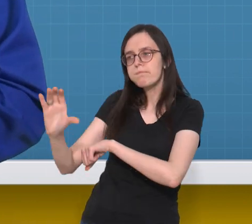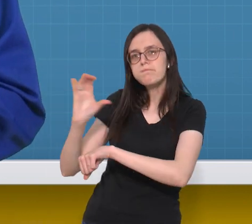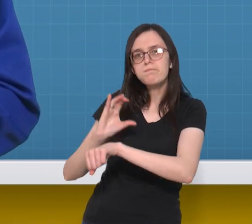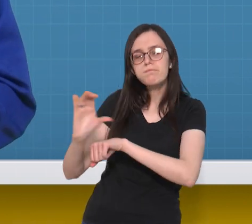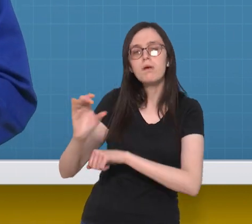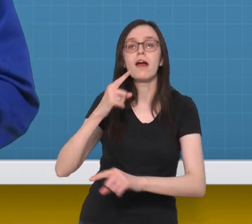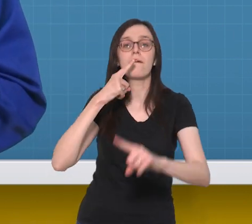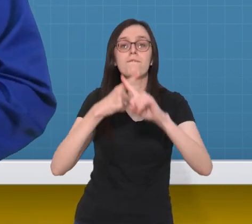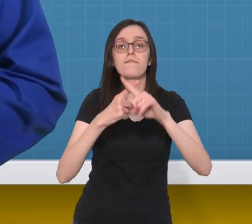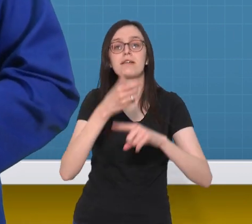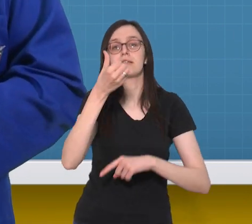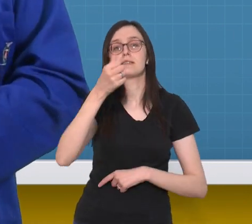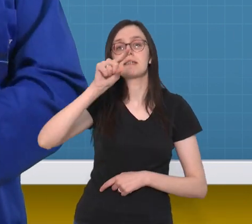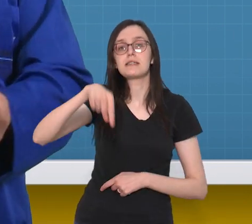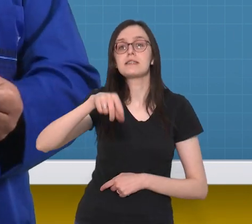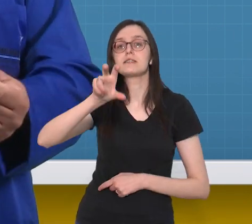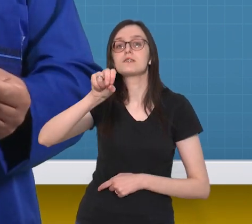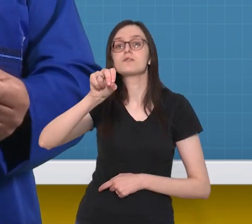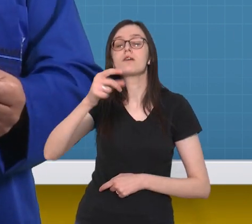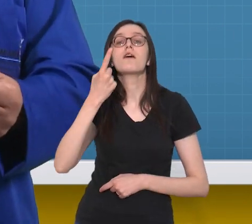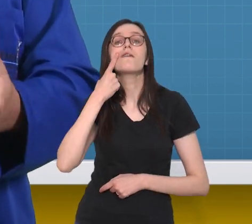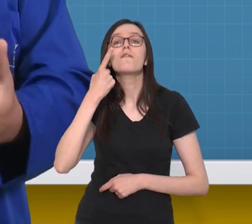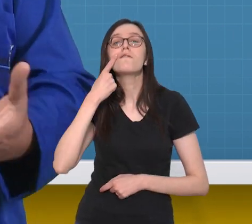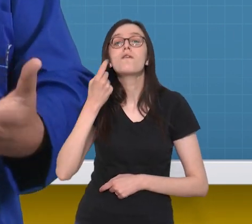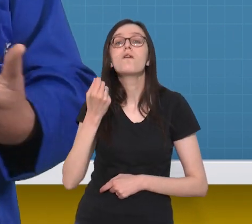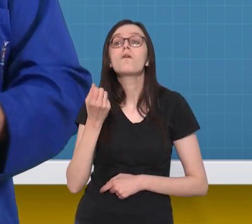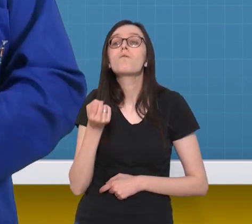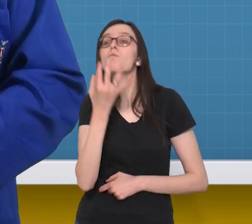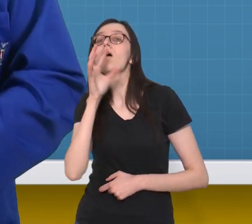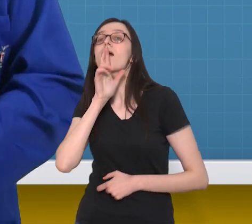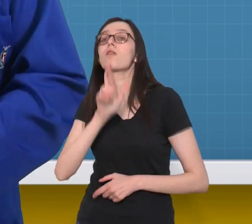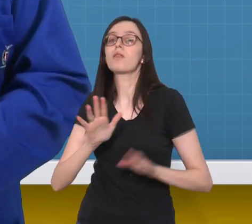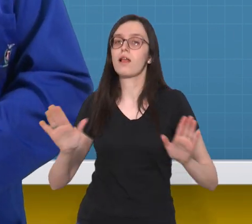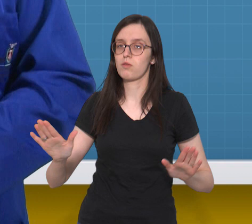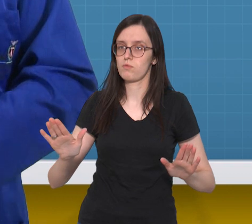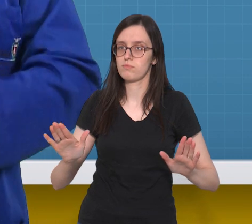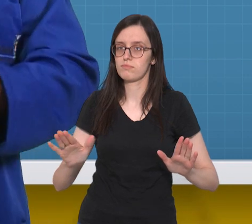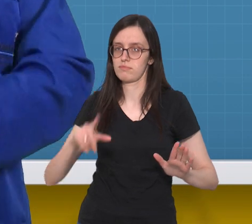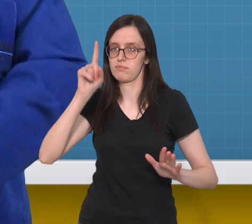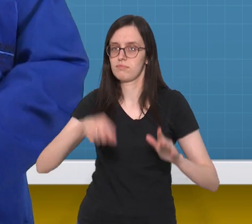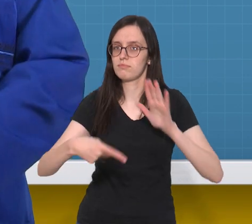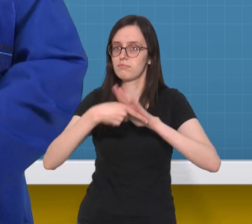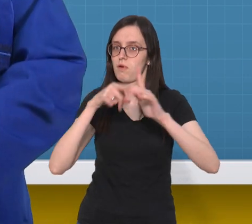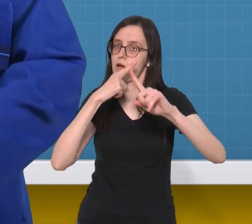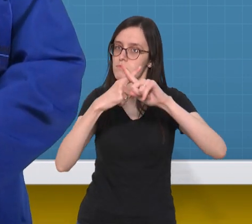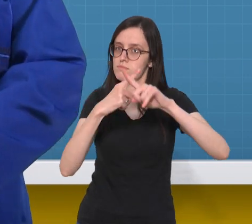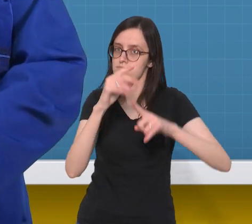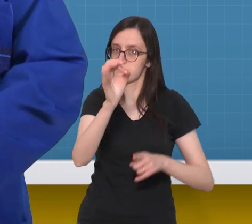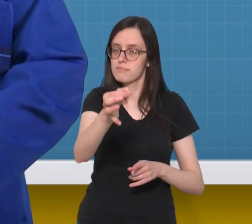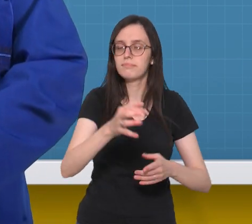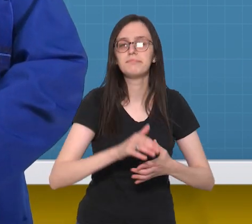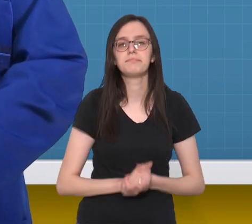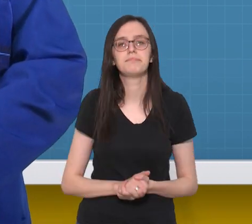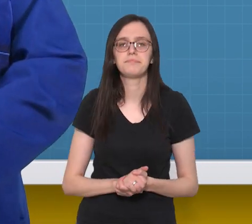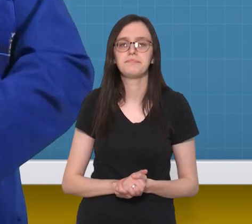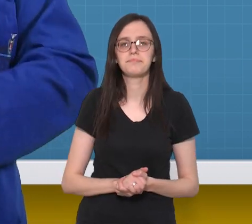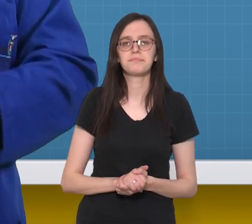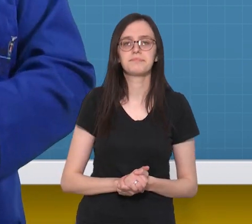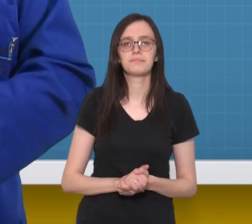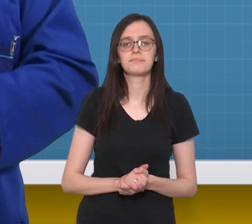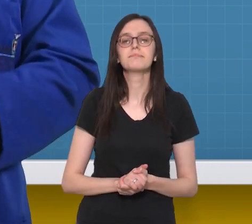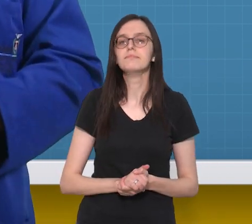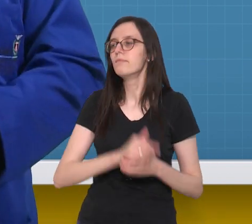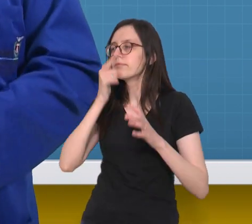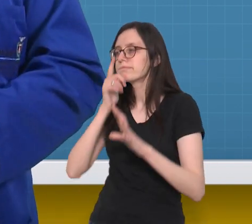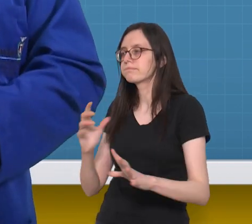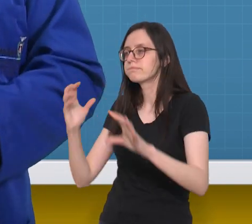vezes 6,50? Para saber quanto de dinheiro vai resultar para mim. Isso é uma conta de multiplicação. Então você foi